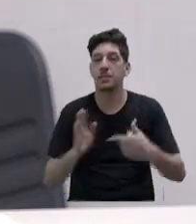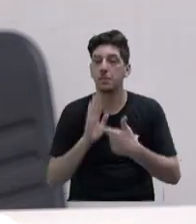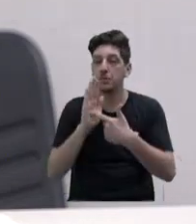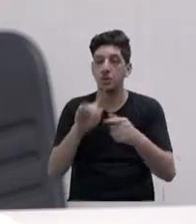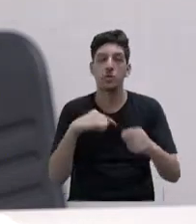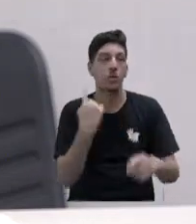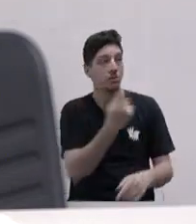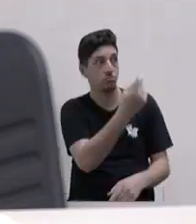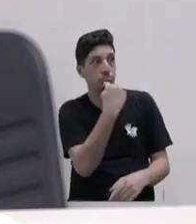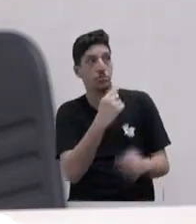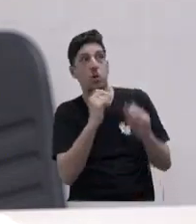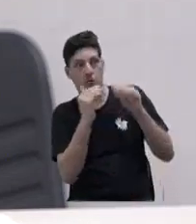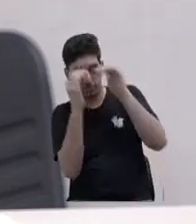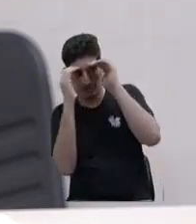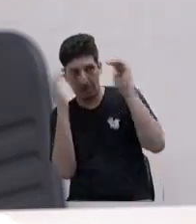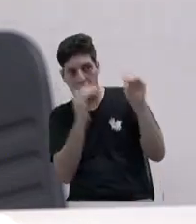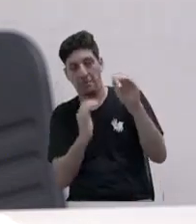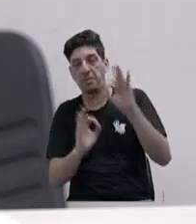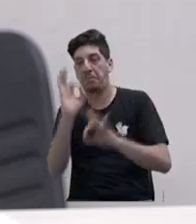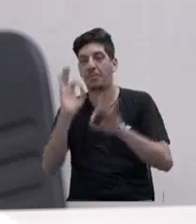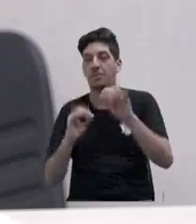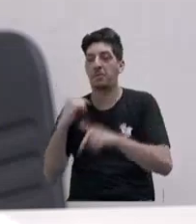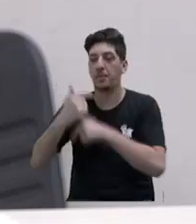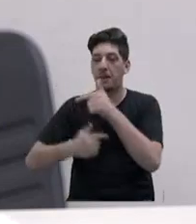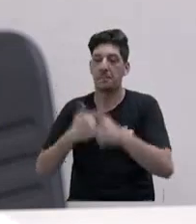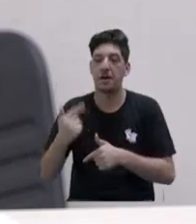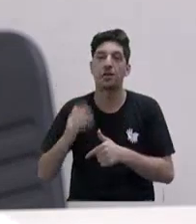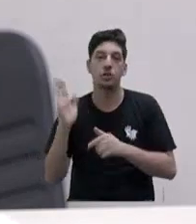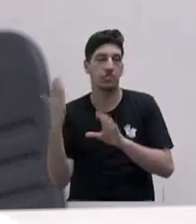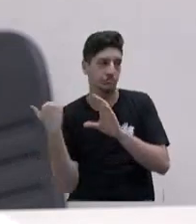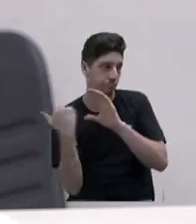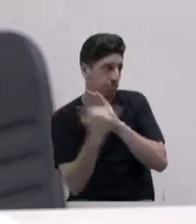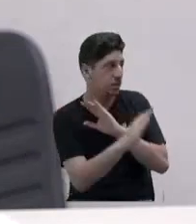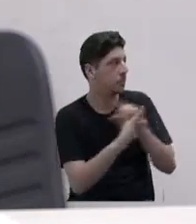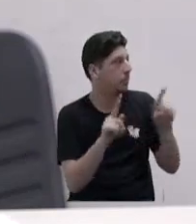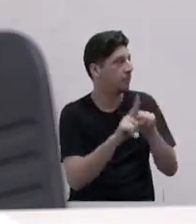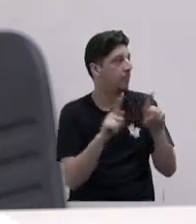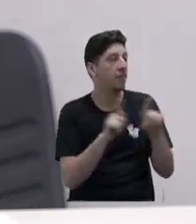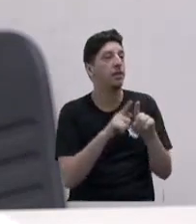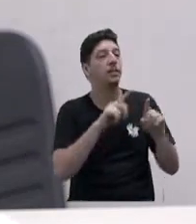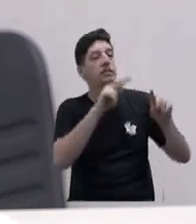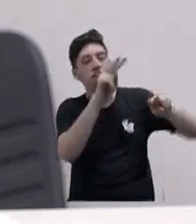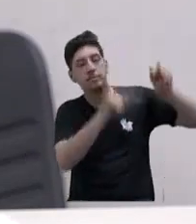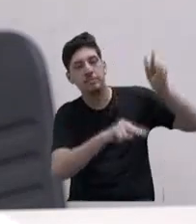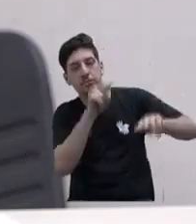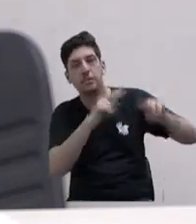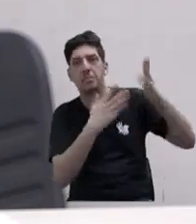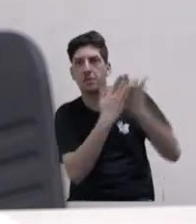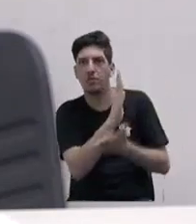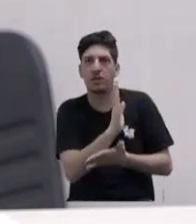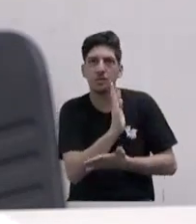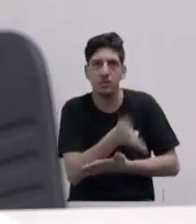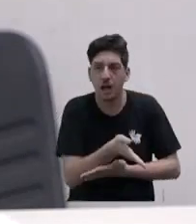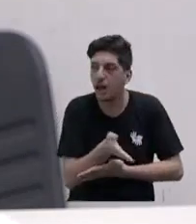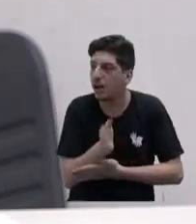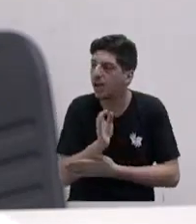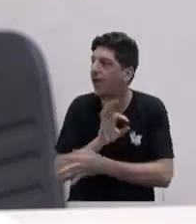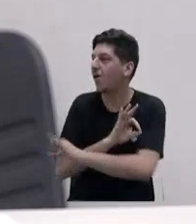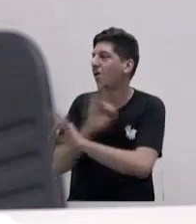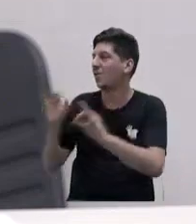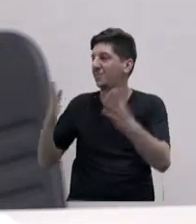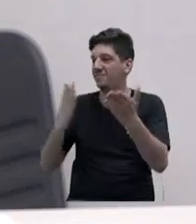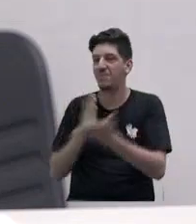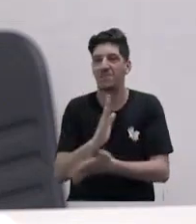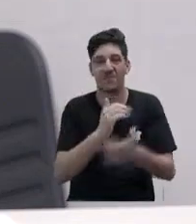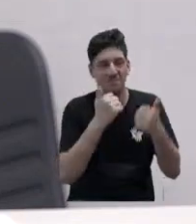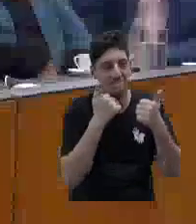está seguindo aí à risca. Nosso plano de trabalho do Estado já foi enviado, já foi, está em análise, já foi aprovado? Aprovado. Então, nós já foi